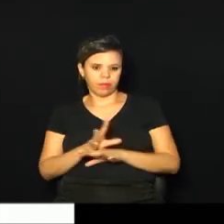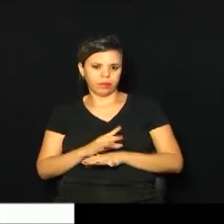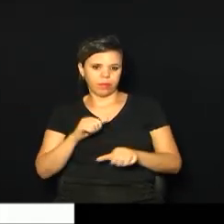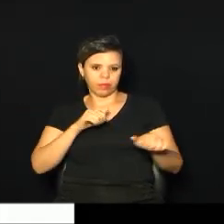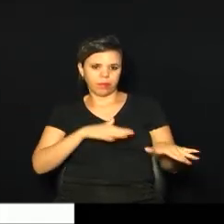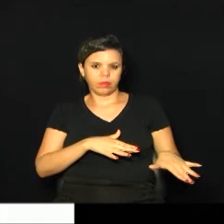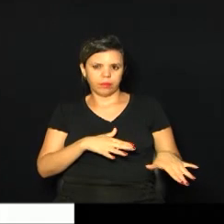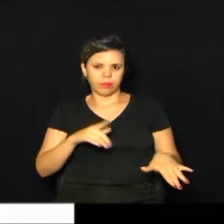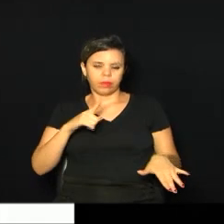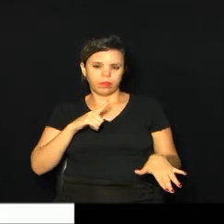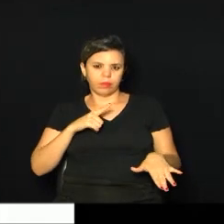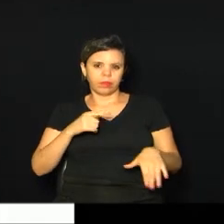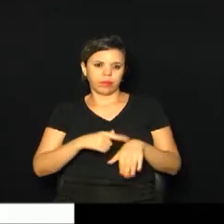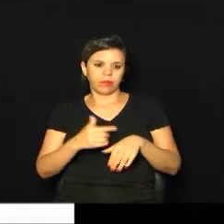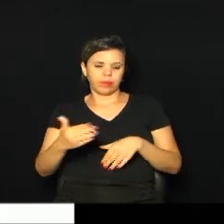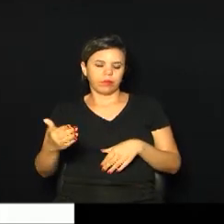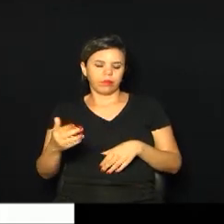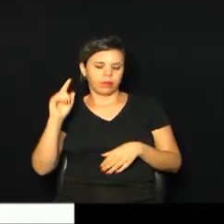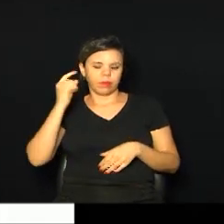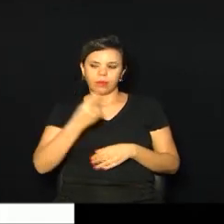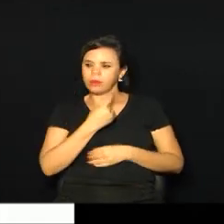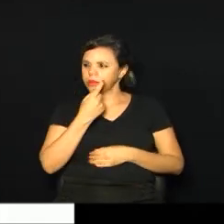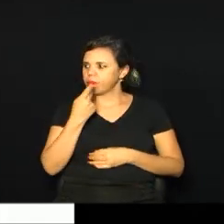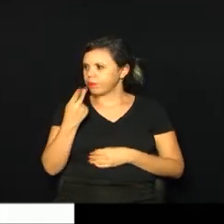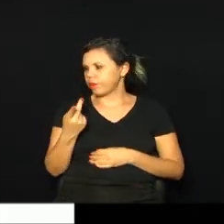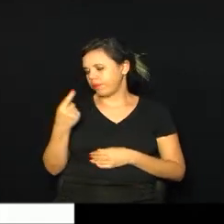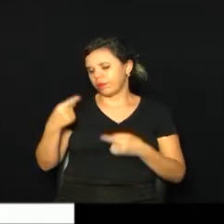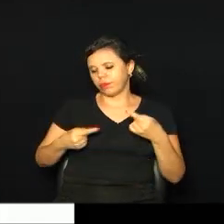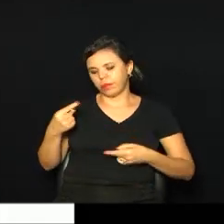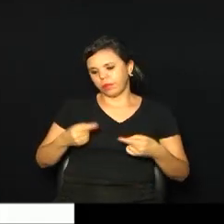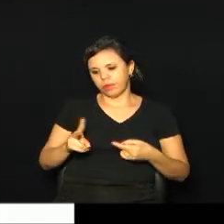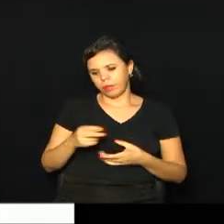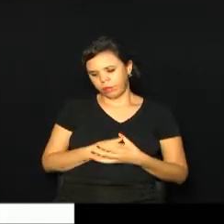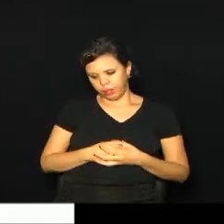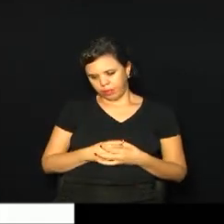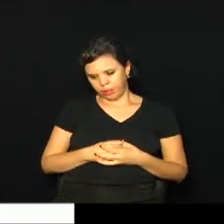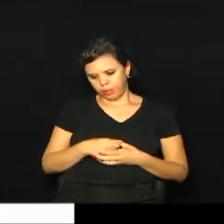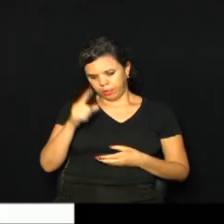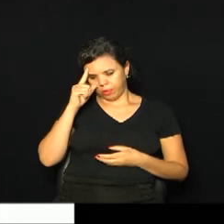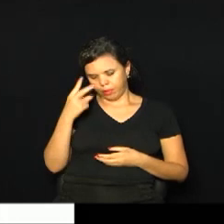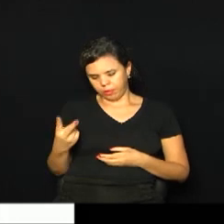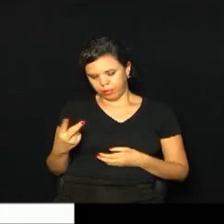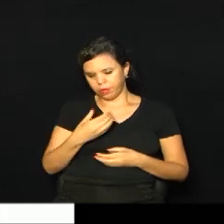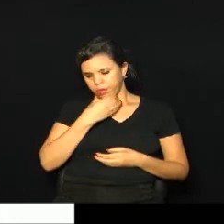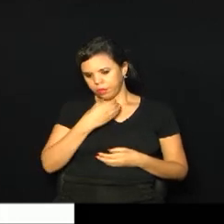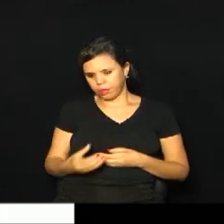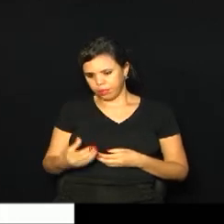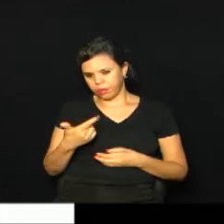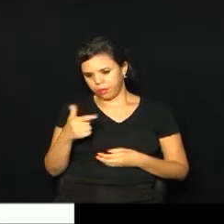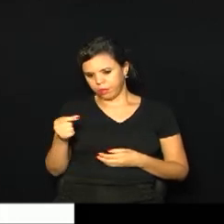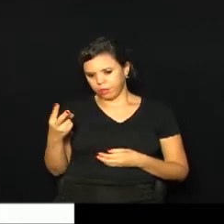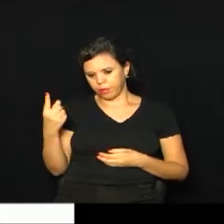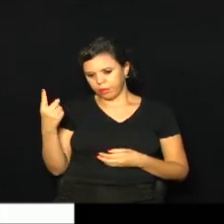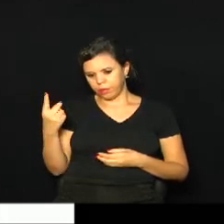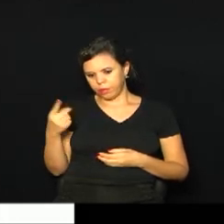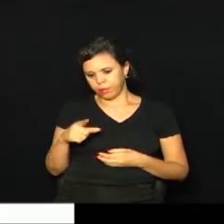setembro, então teve essa prorrogação, que a Mirna disse, as discussões continuavam no dia 2 de dezembro de 2021.